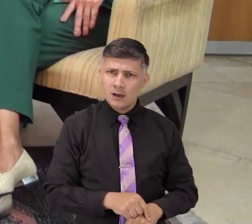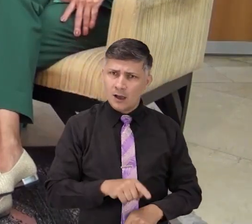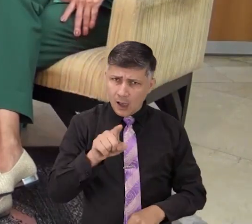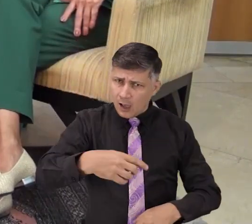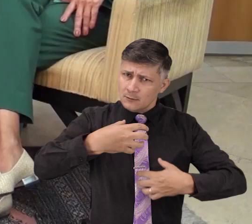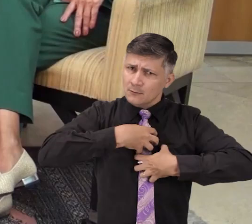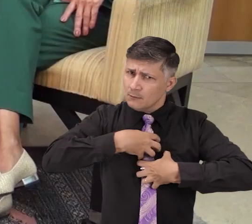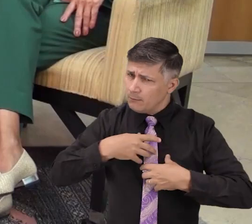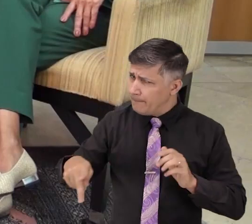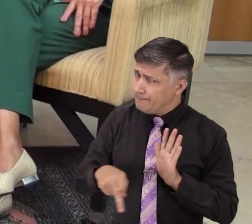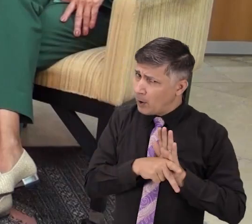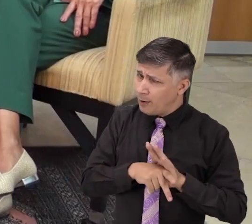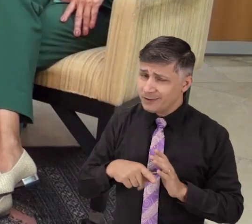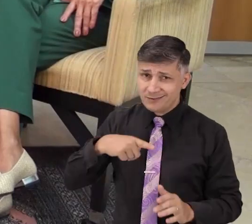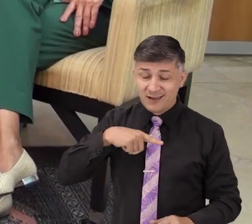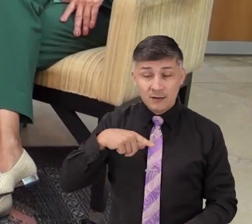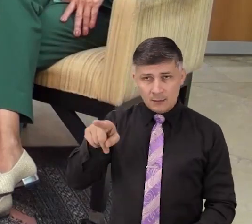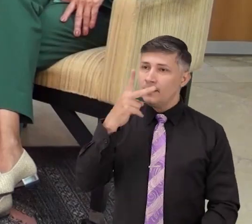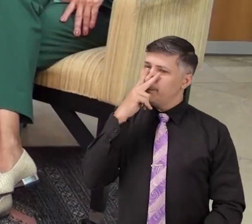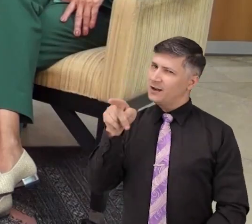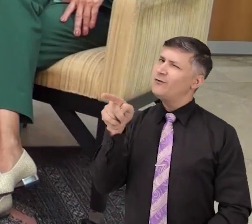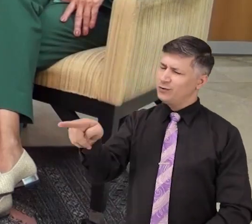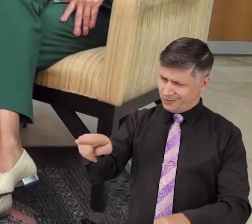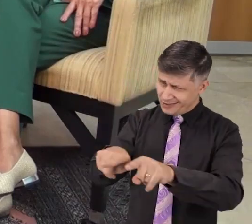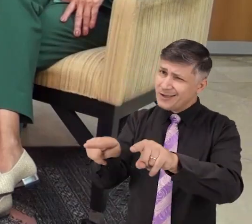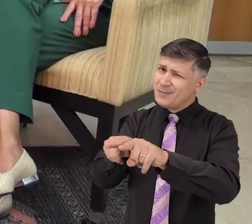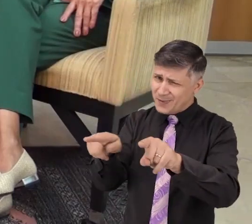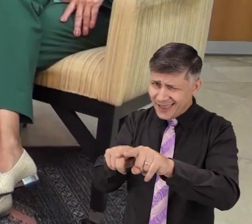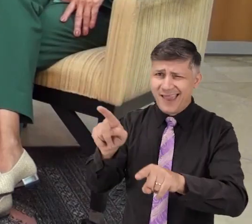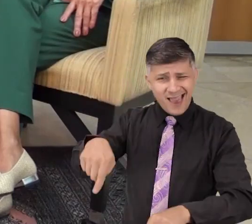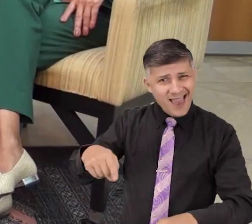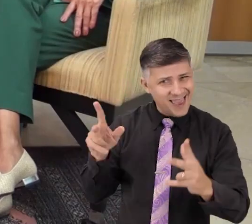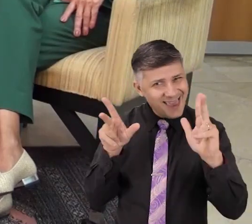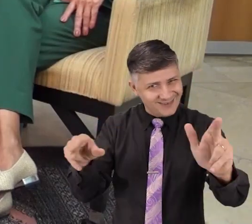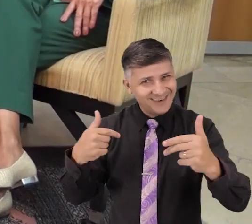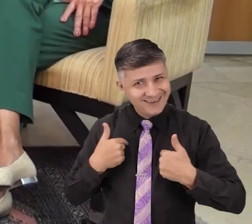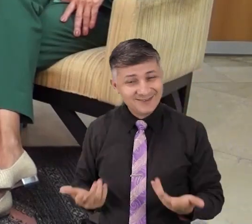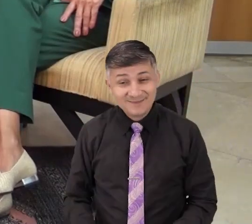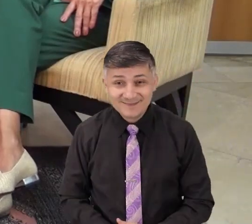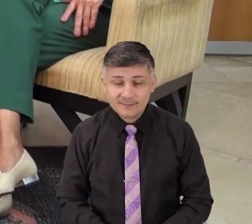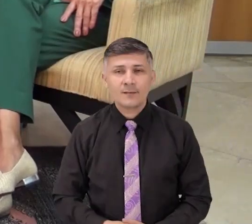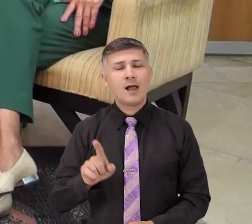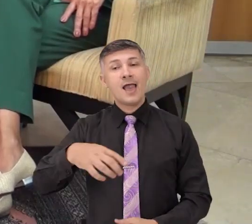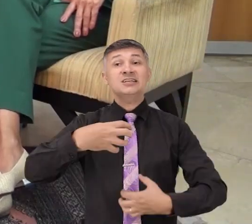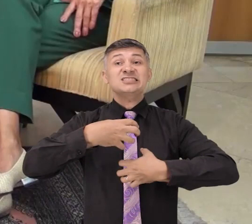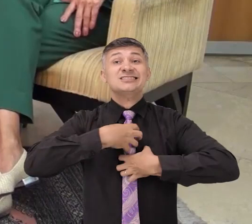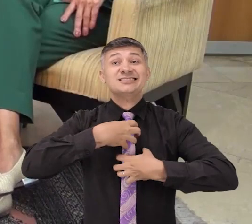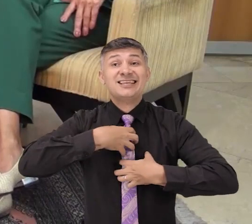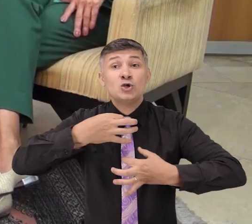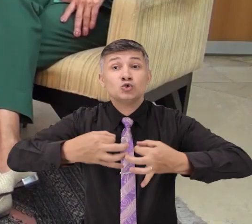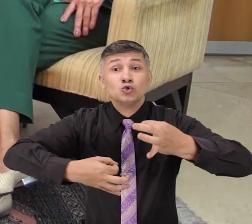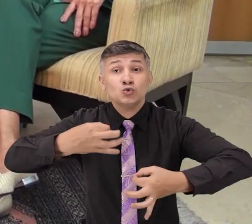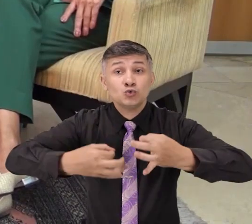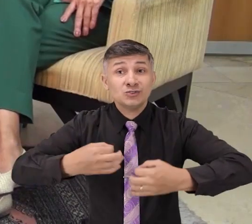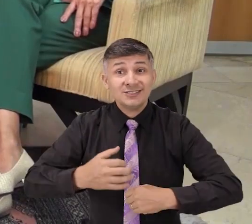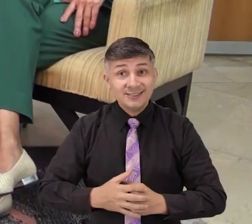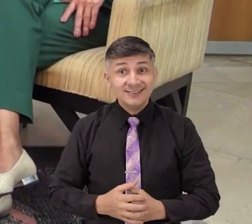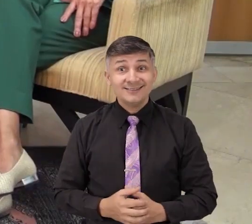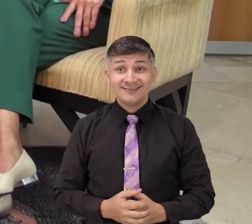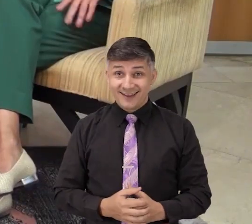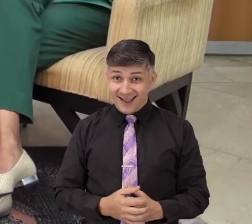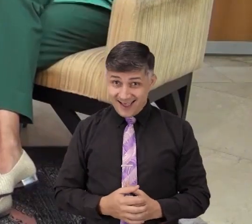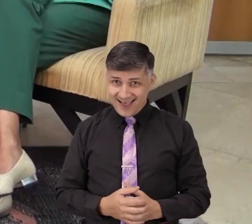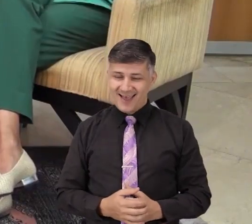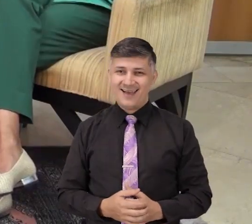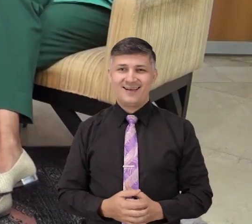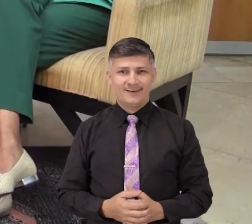é inata. E me parece que você foi muito por essa linha, não? Exatamente. E é o senso de justiça, né? De você Exato.